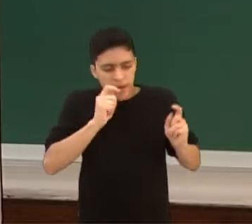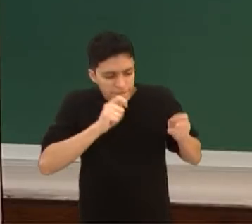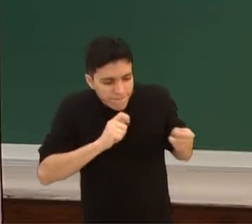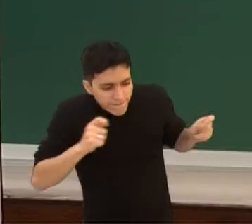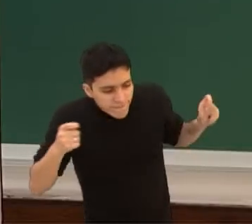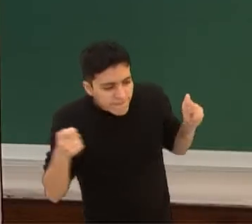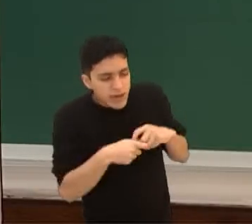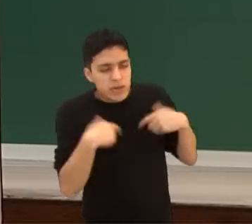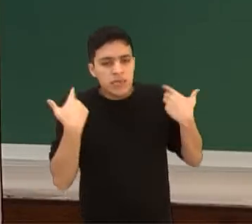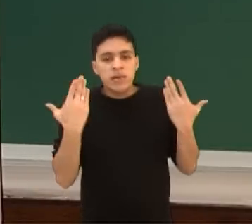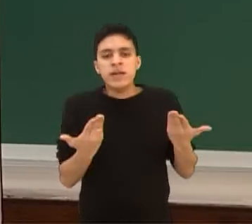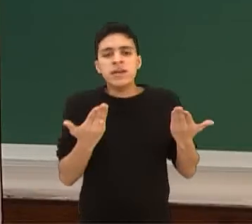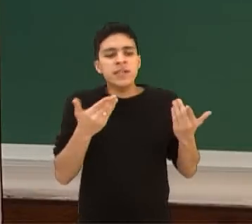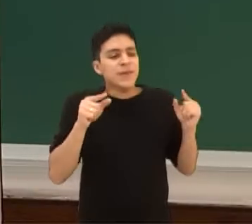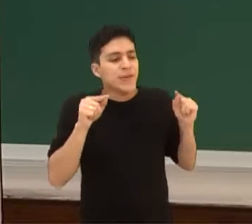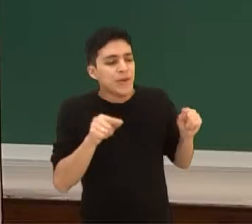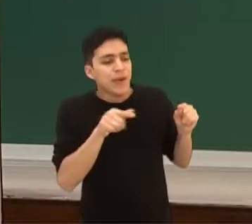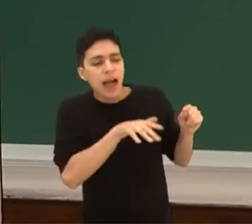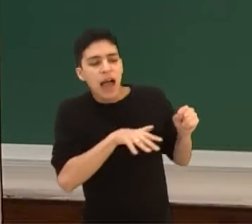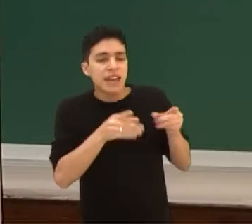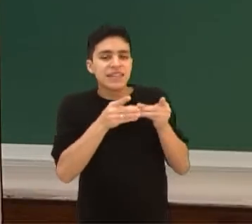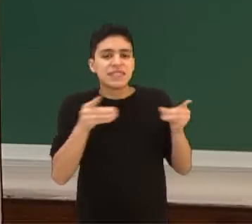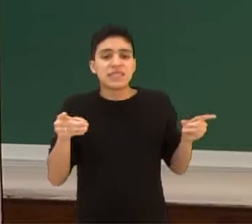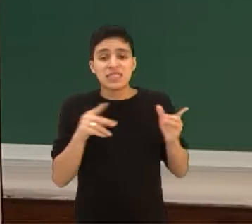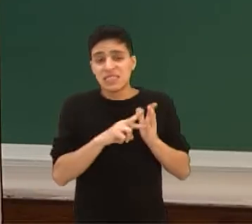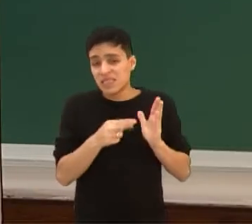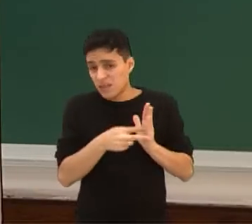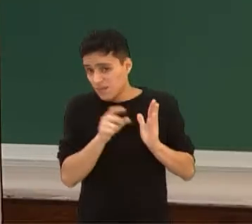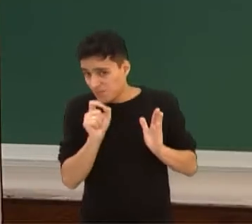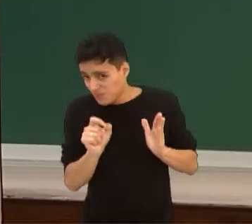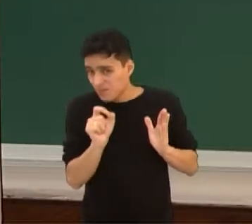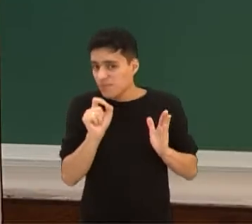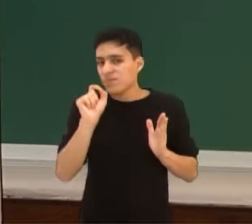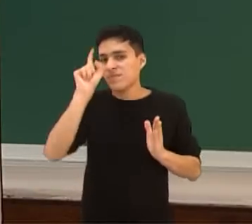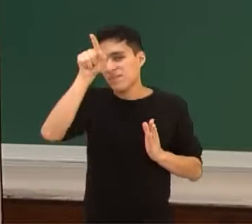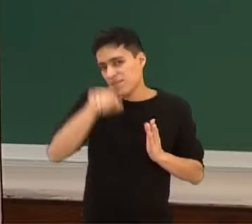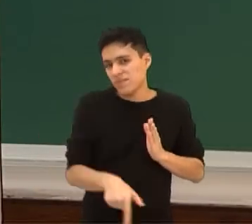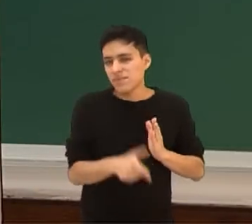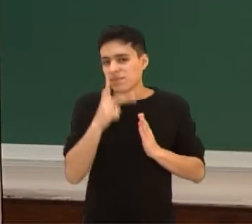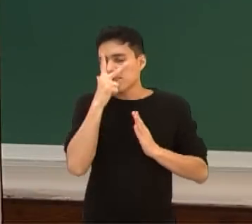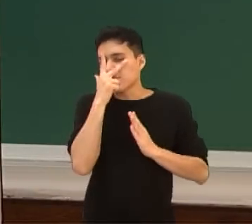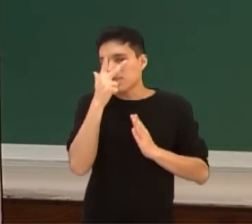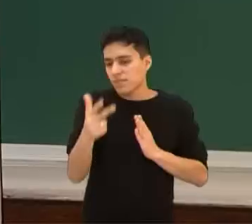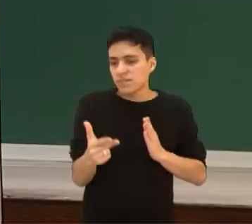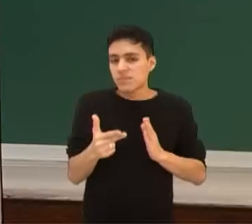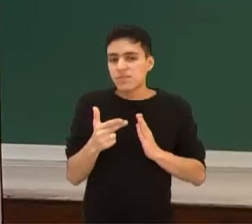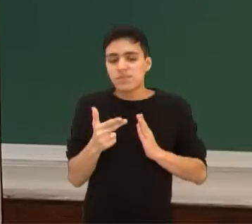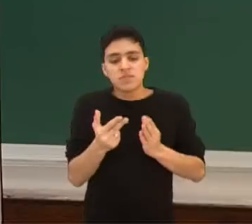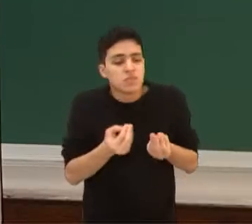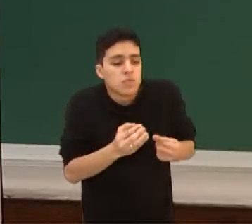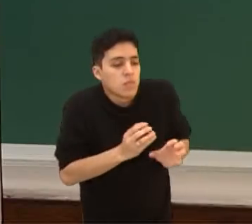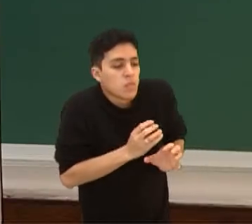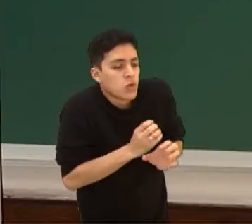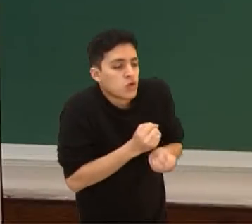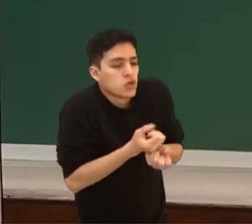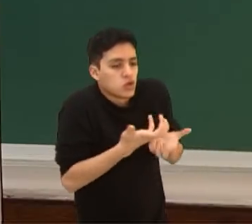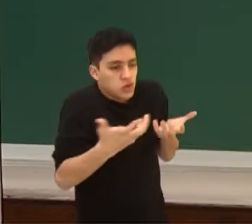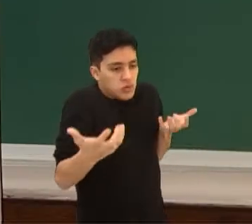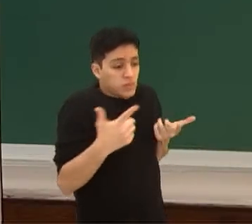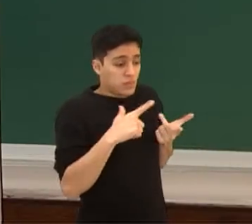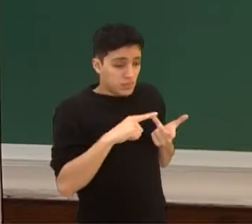água. Então, o que vai tornar uma área desértica está associado justamente à quantidade de vegetação,